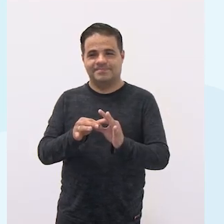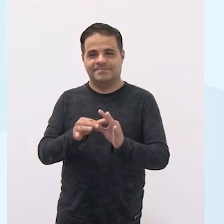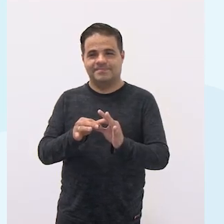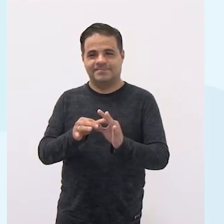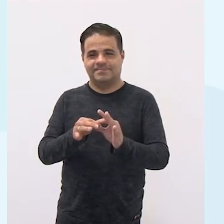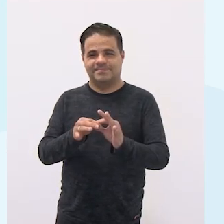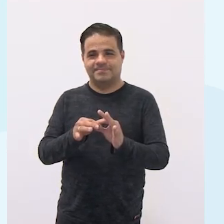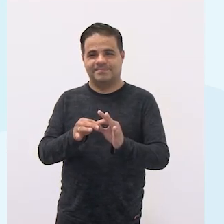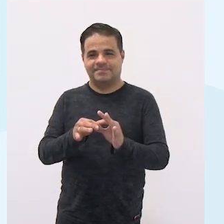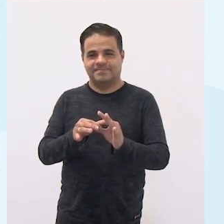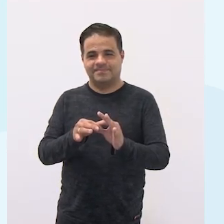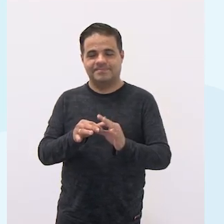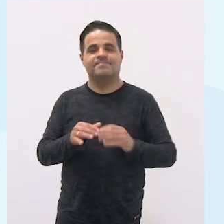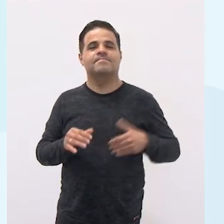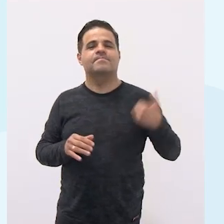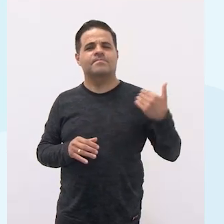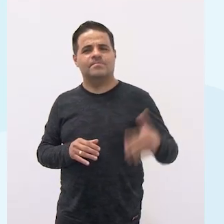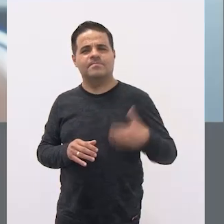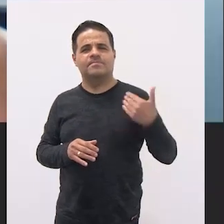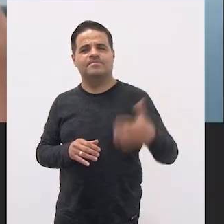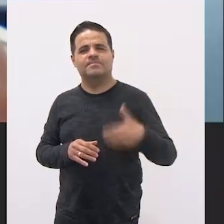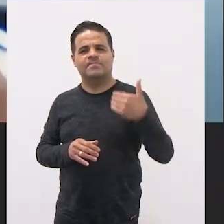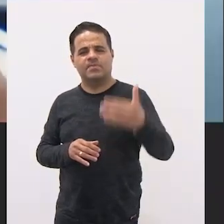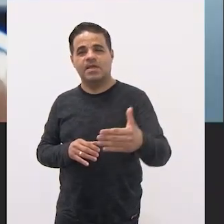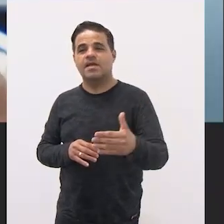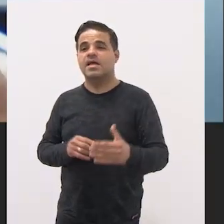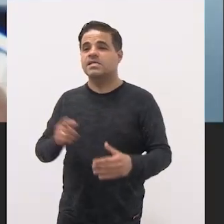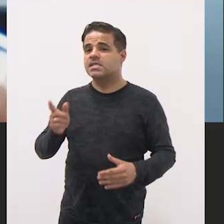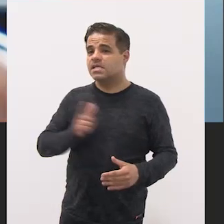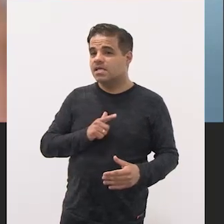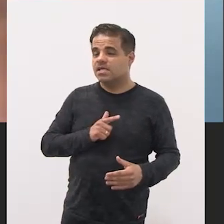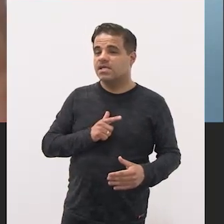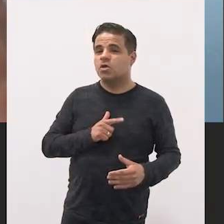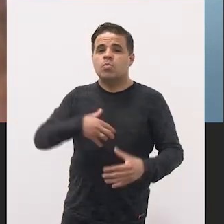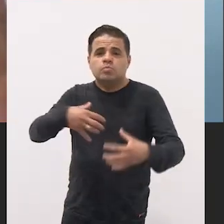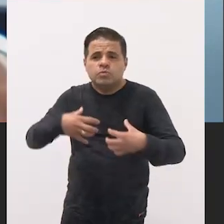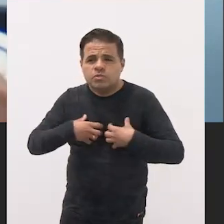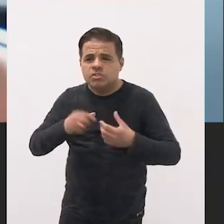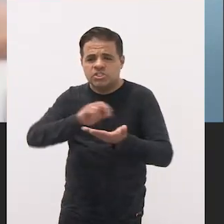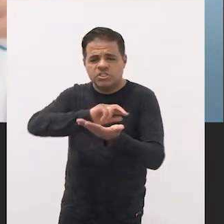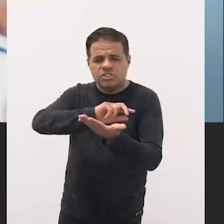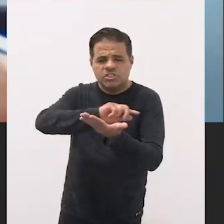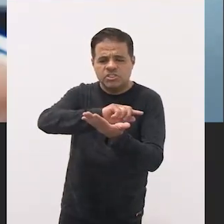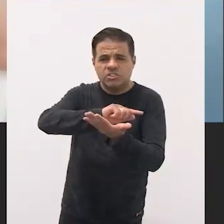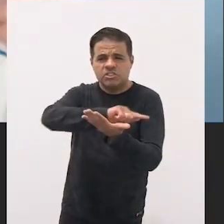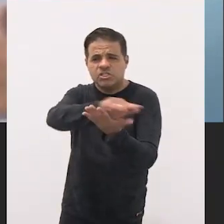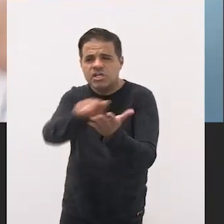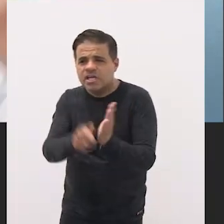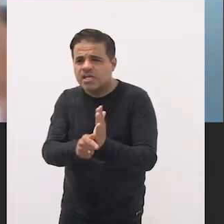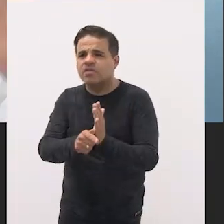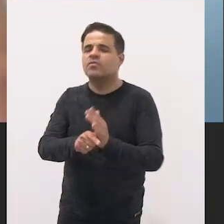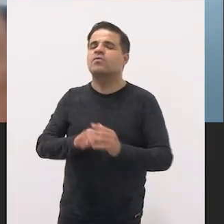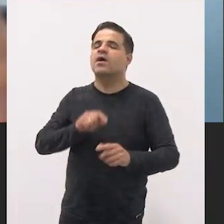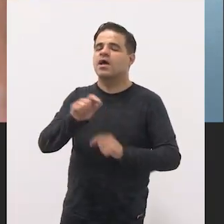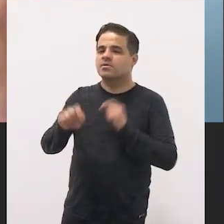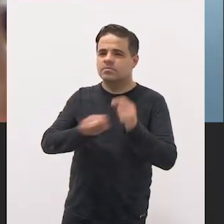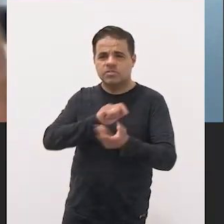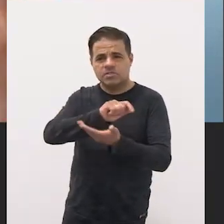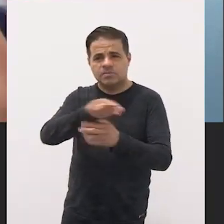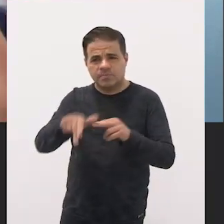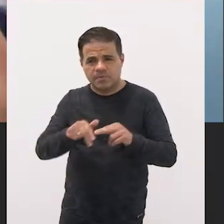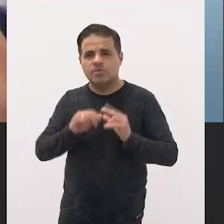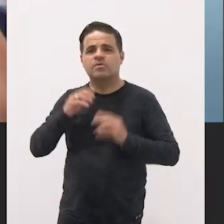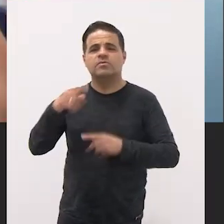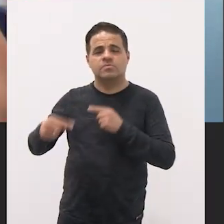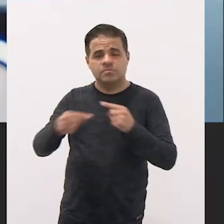serviço, a feminilidade, o gênero isso era embutido em toda